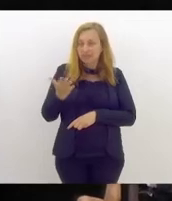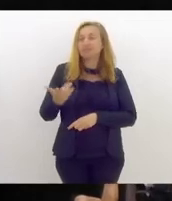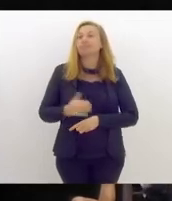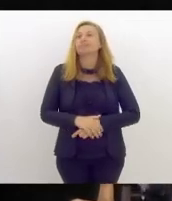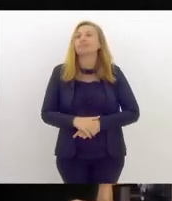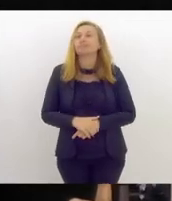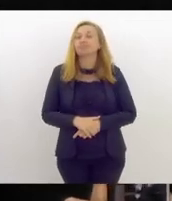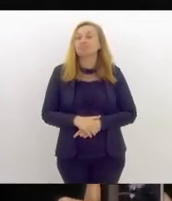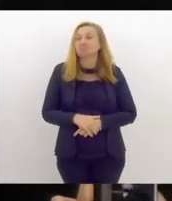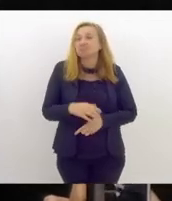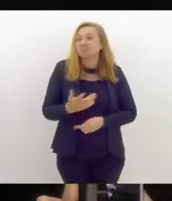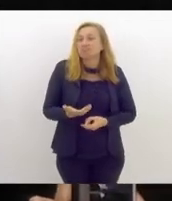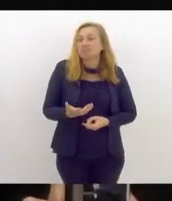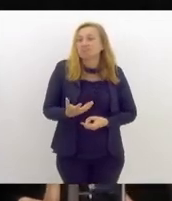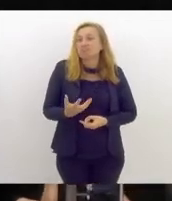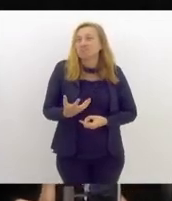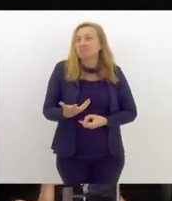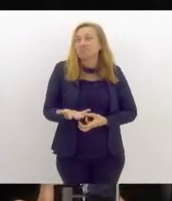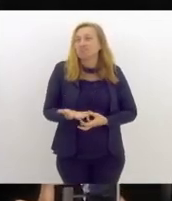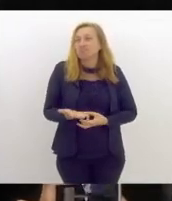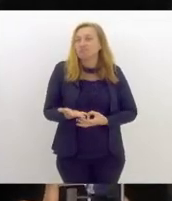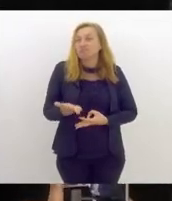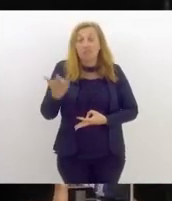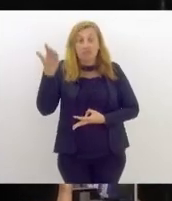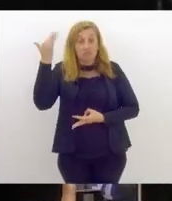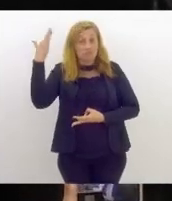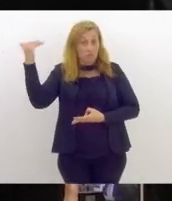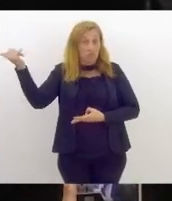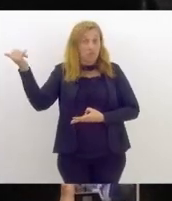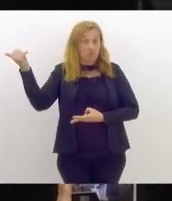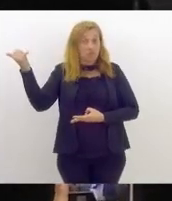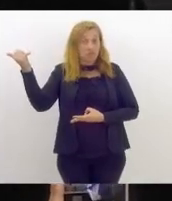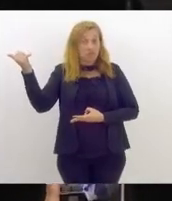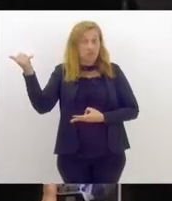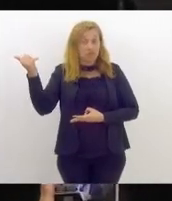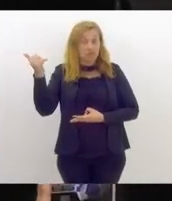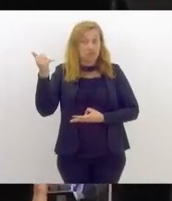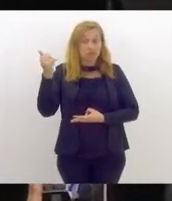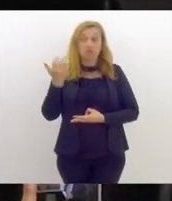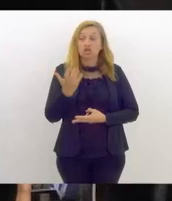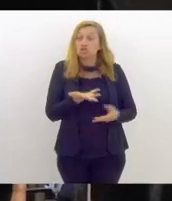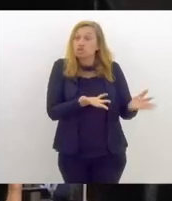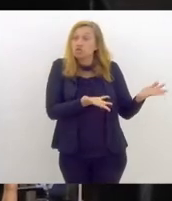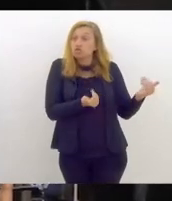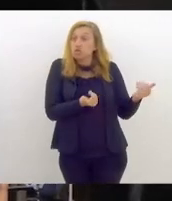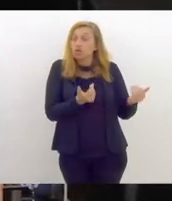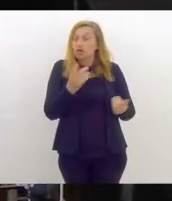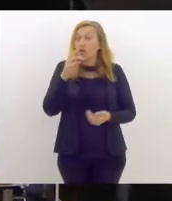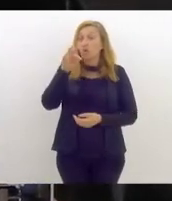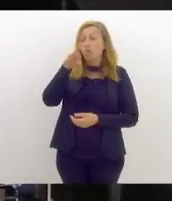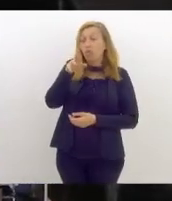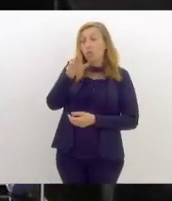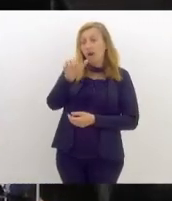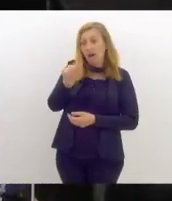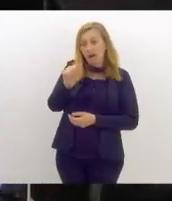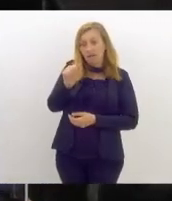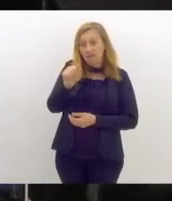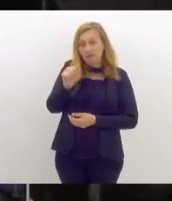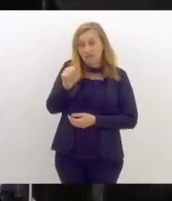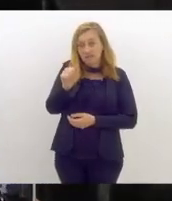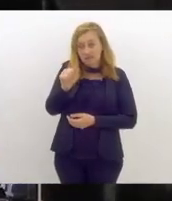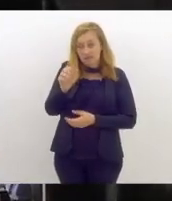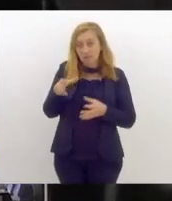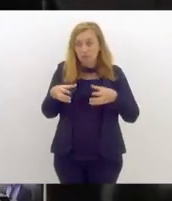Sem dúvida alguma dos grandes emblemas da Jovem Guarda esse movimento artístico cultural musical